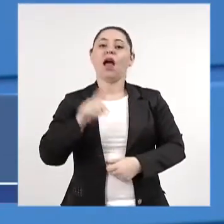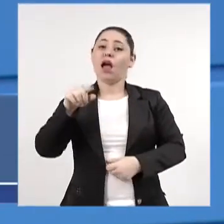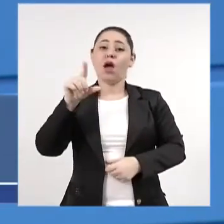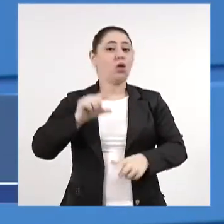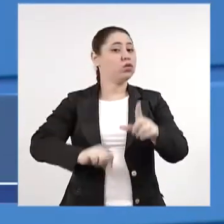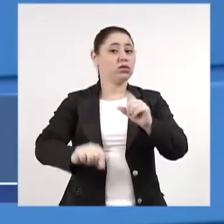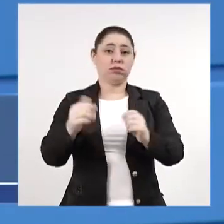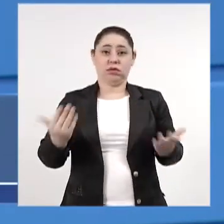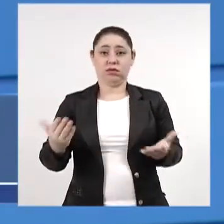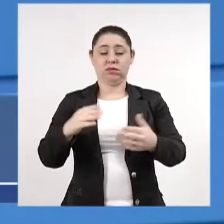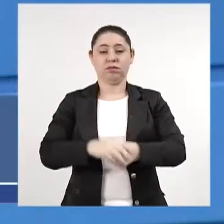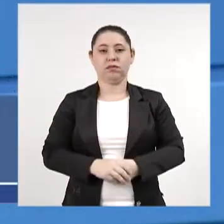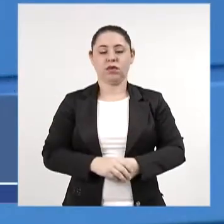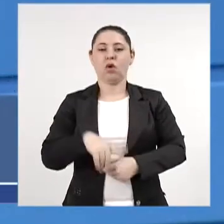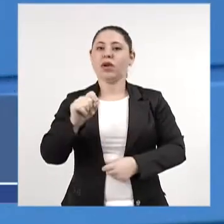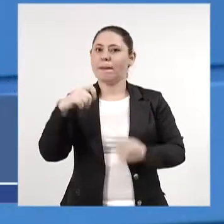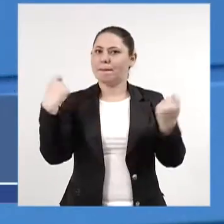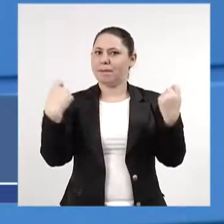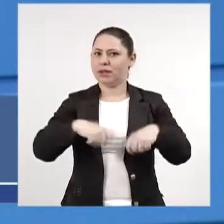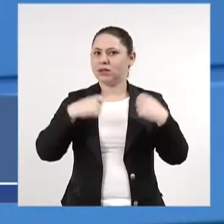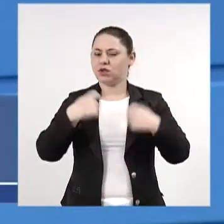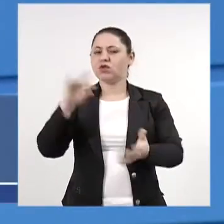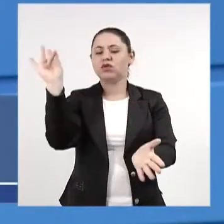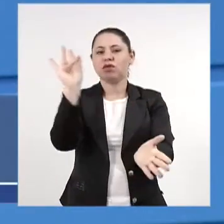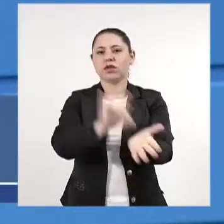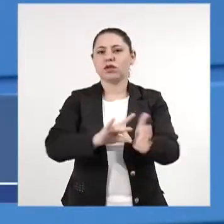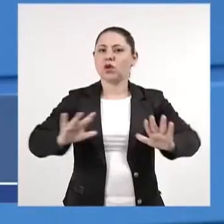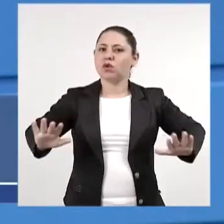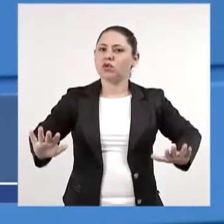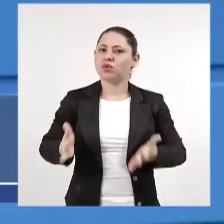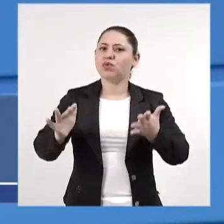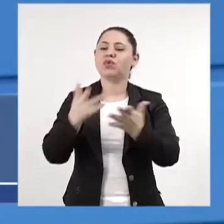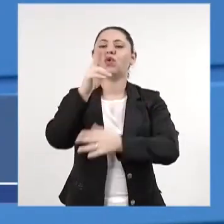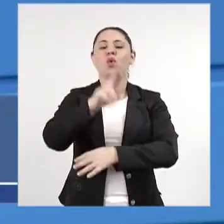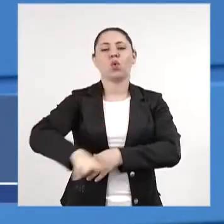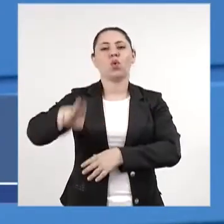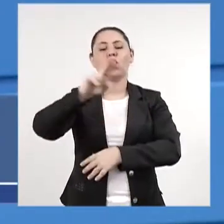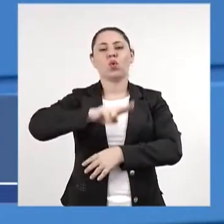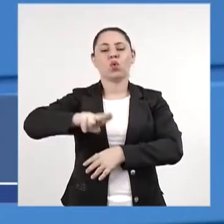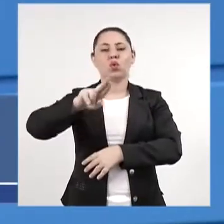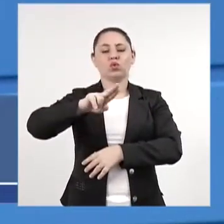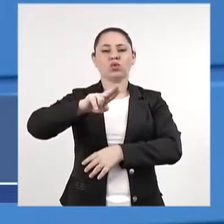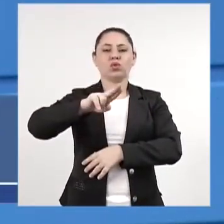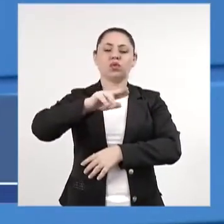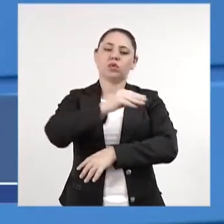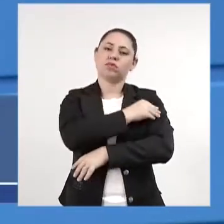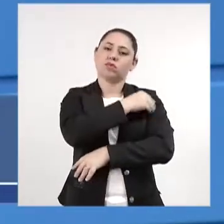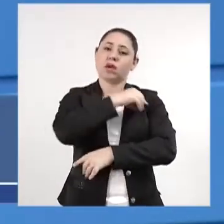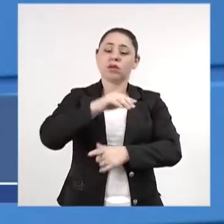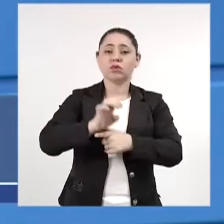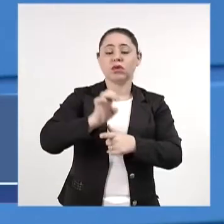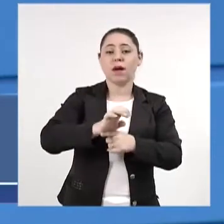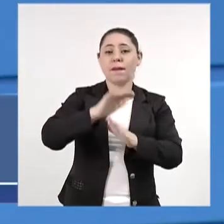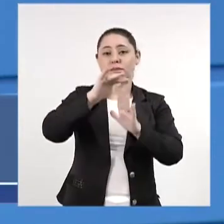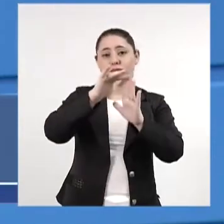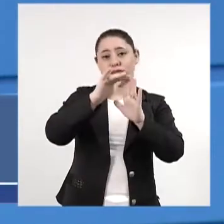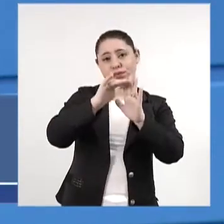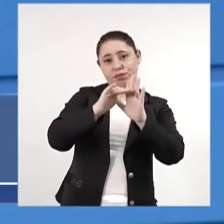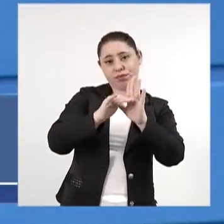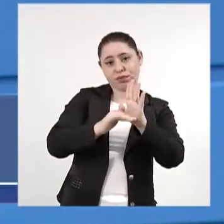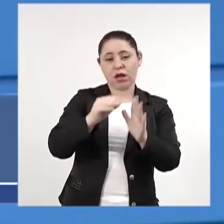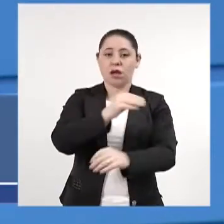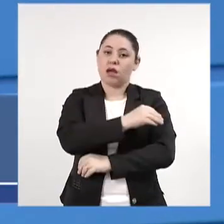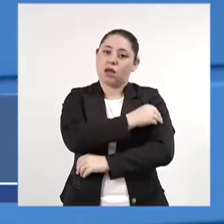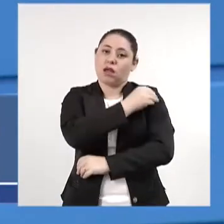opções que tem. Agora, o que nós precisamos é realmente fomentar o uso do etanol no Mato Grosso do Sul para que a gente possa reduzir preço de etanol e